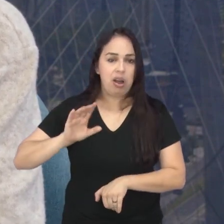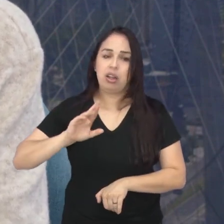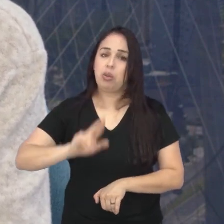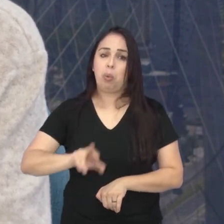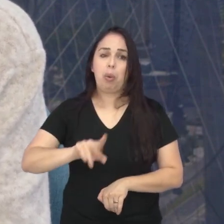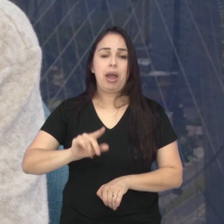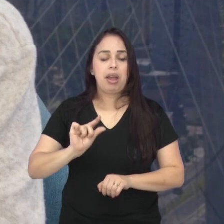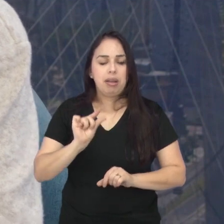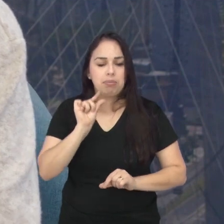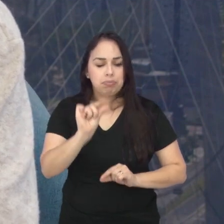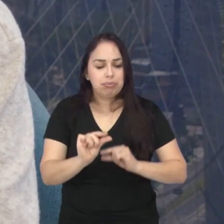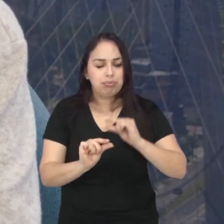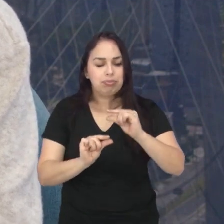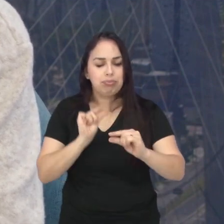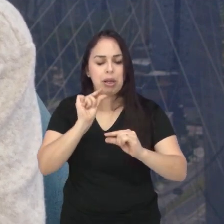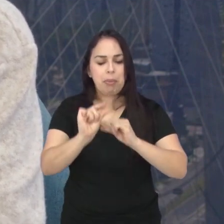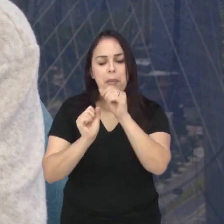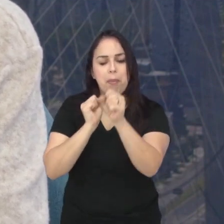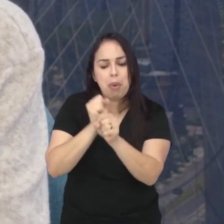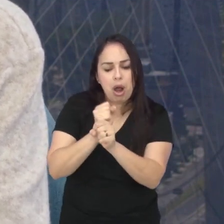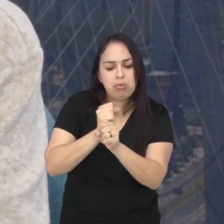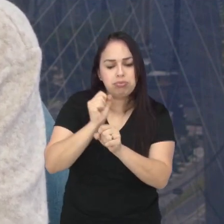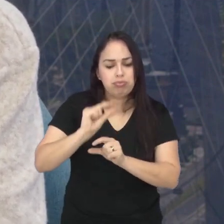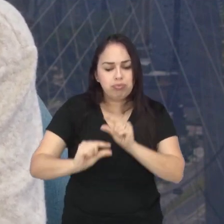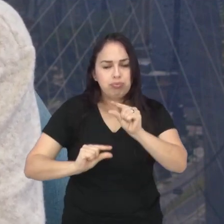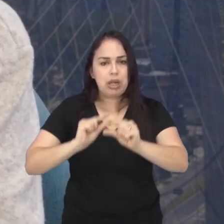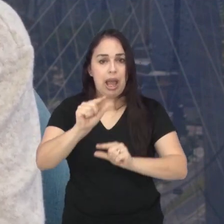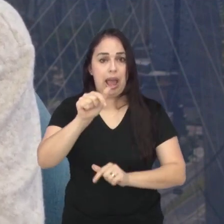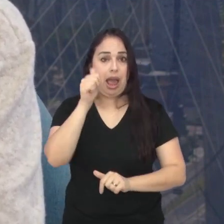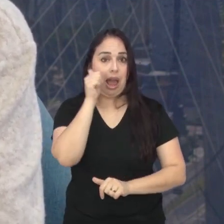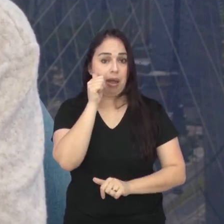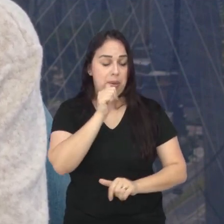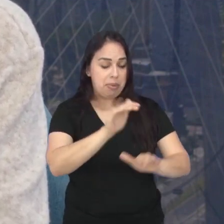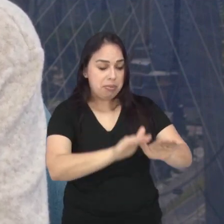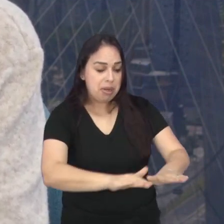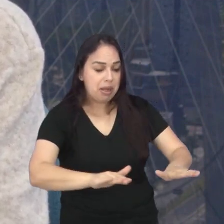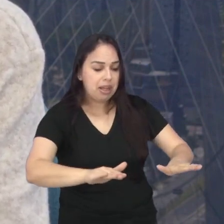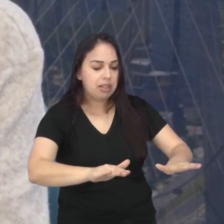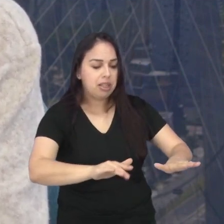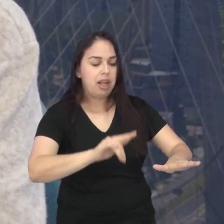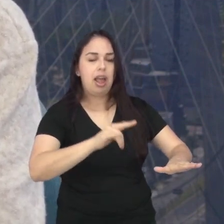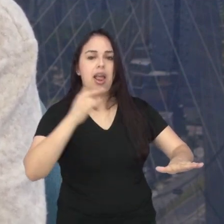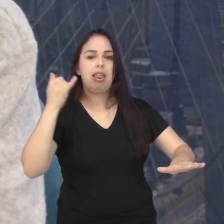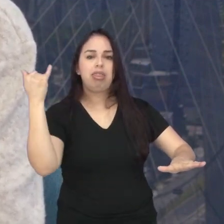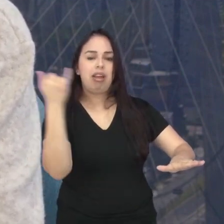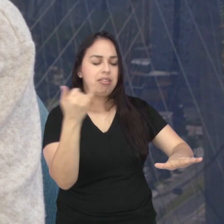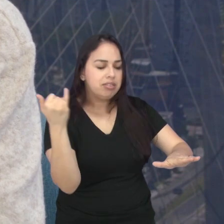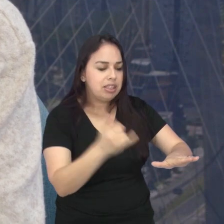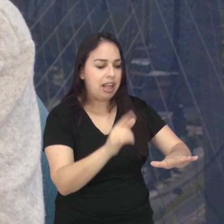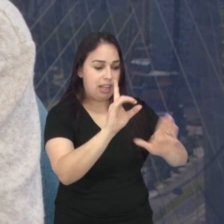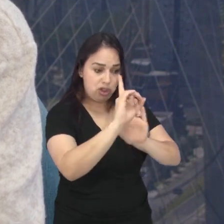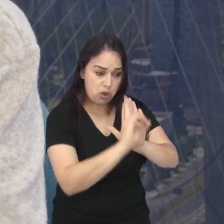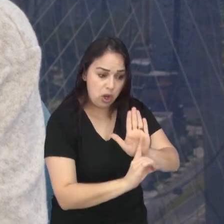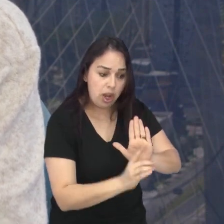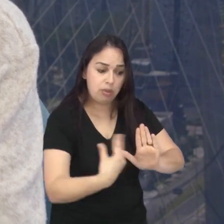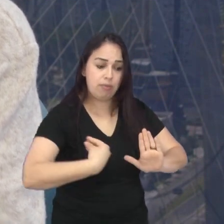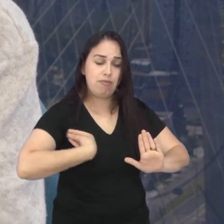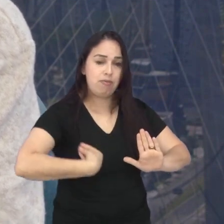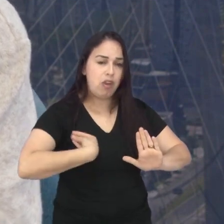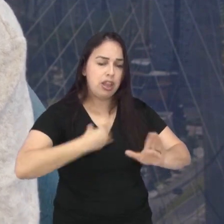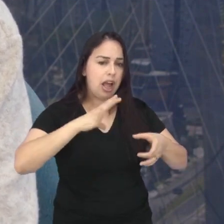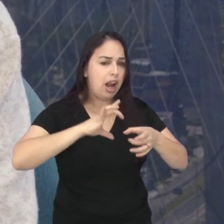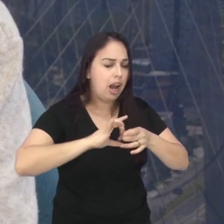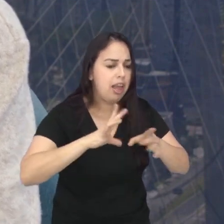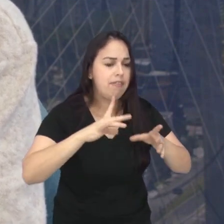é uma construção feita ao longo dos anos. Então, se desde pequena a mulher escuta que ela tem o direito a viver